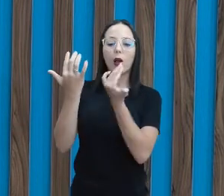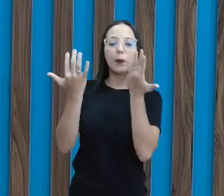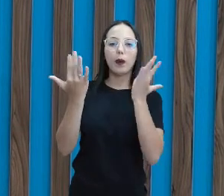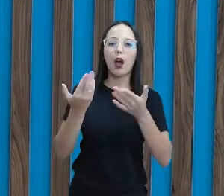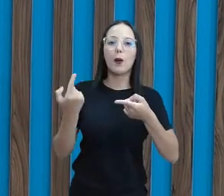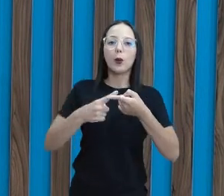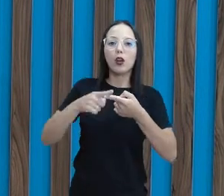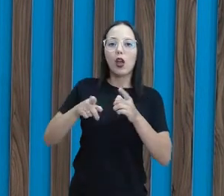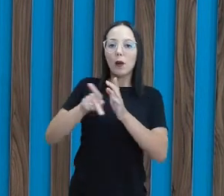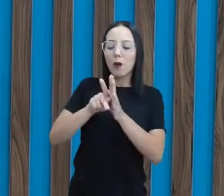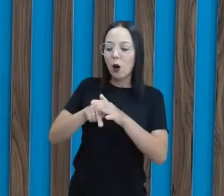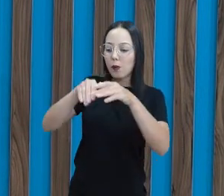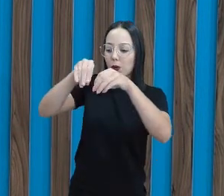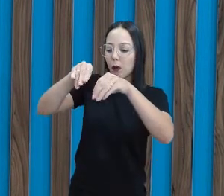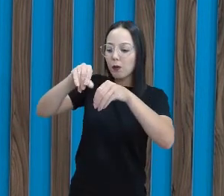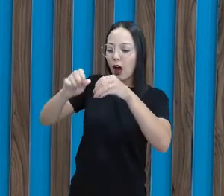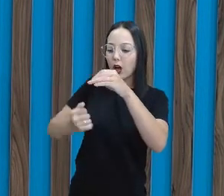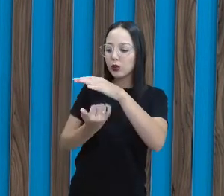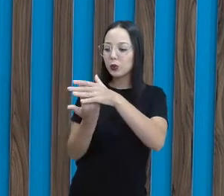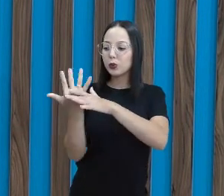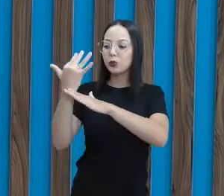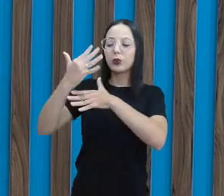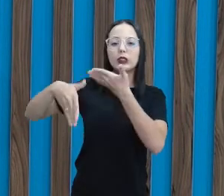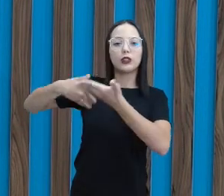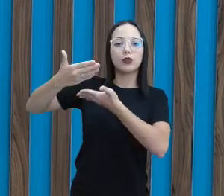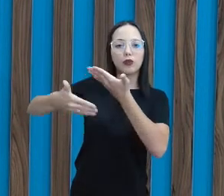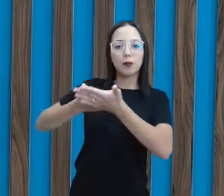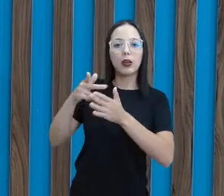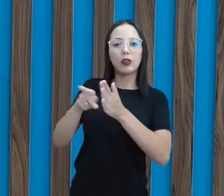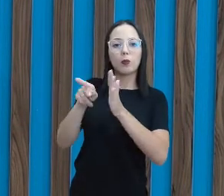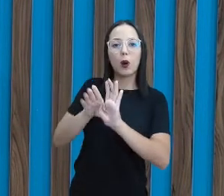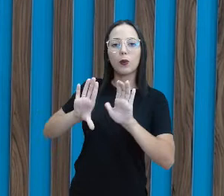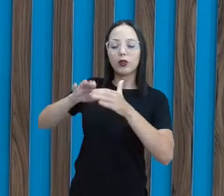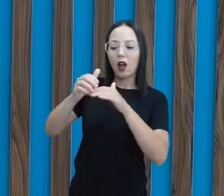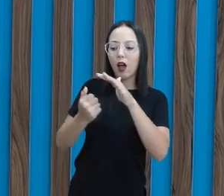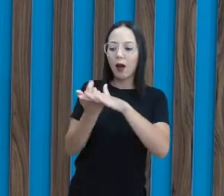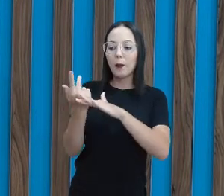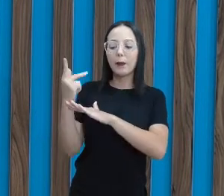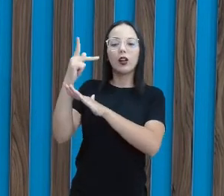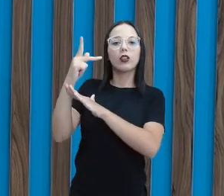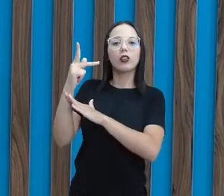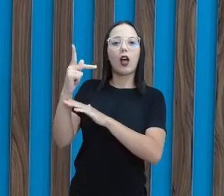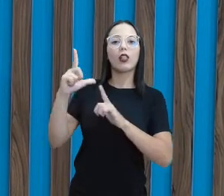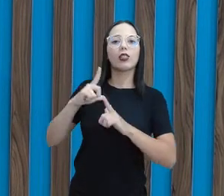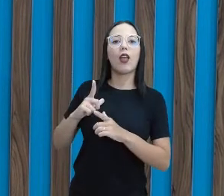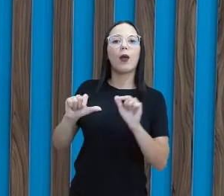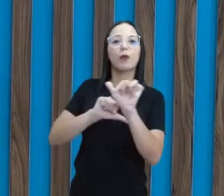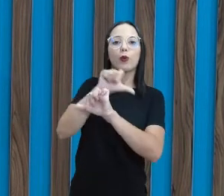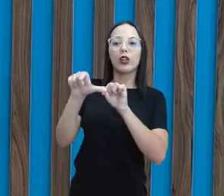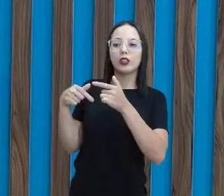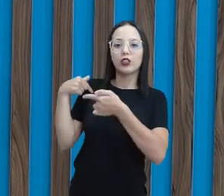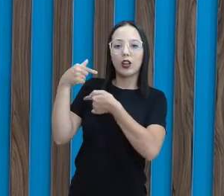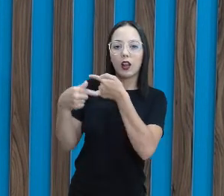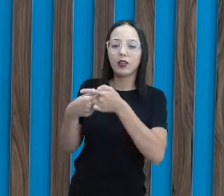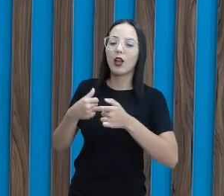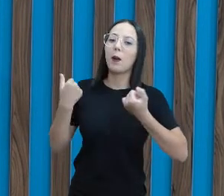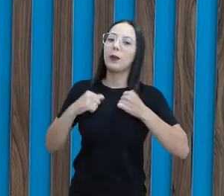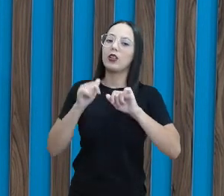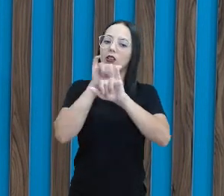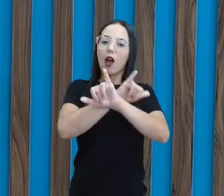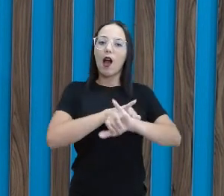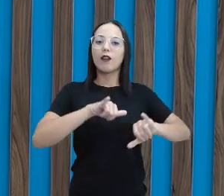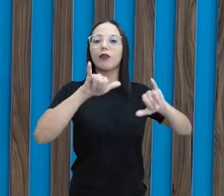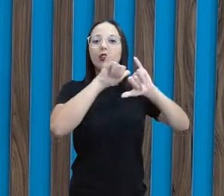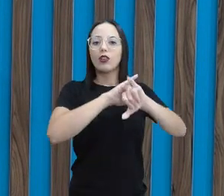essas sementes, em algum momento do desenvolvimento dessa planta, ocorreu modificação genética, eles têm que